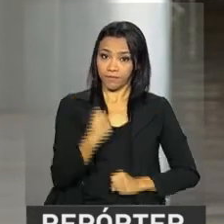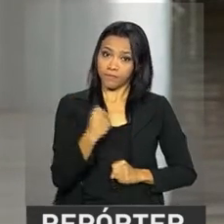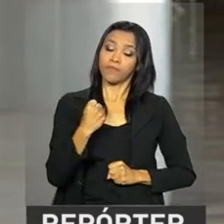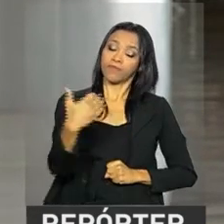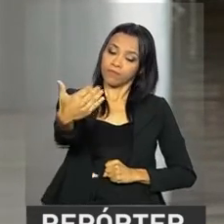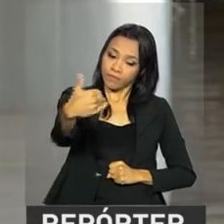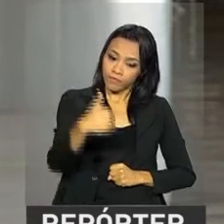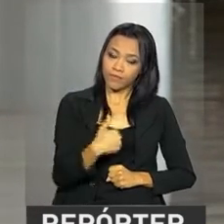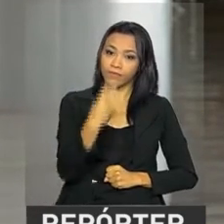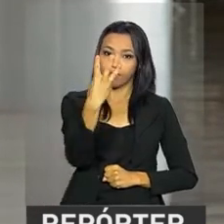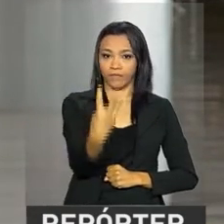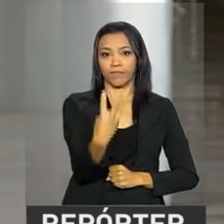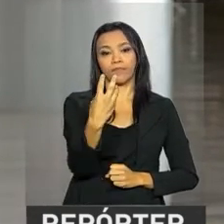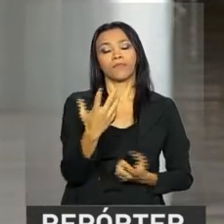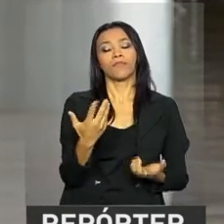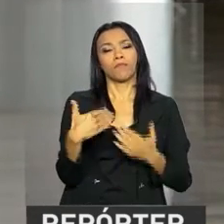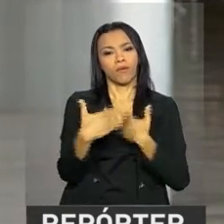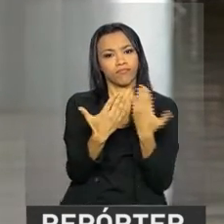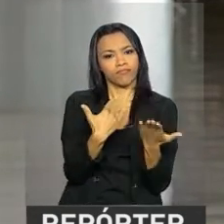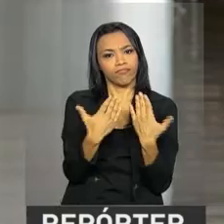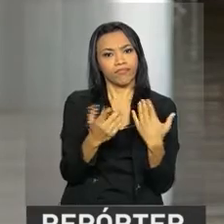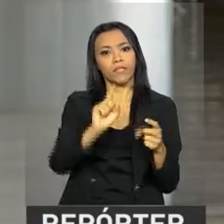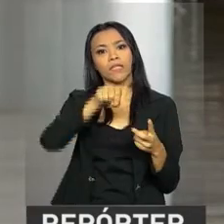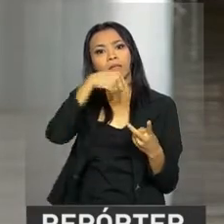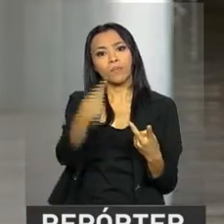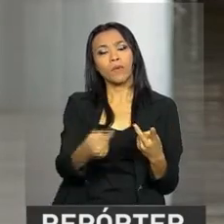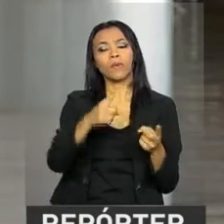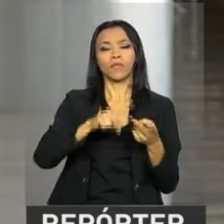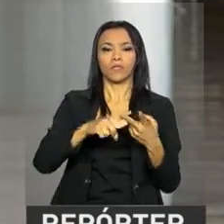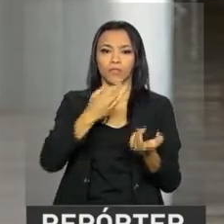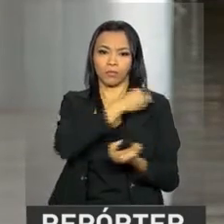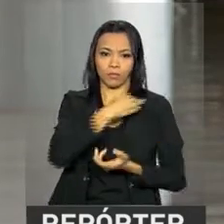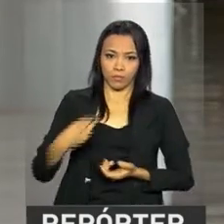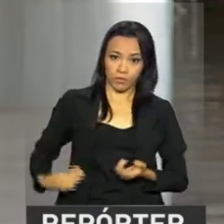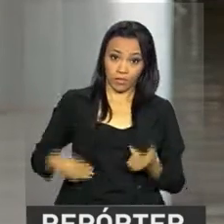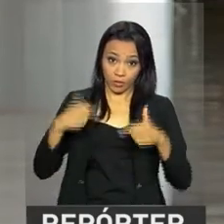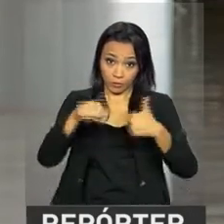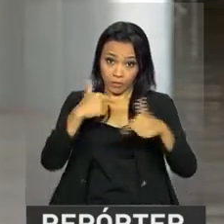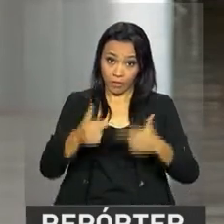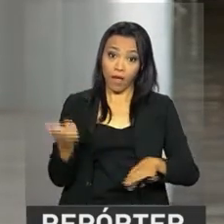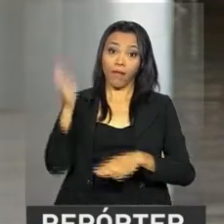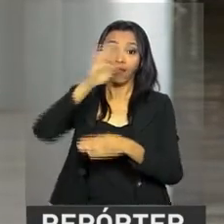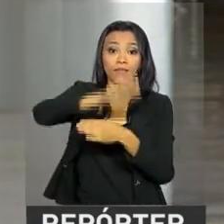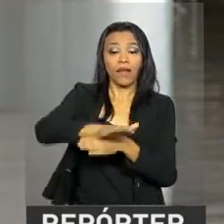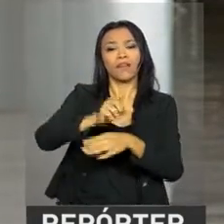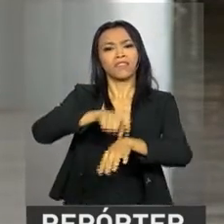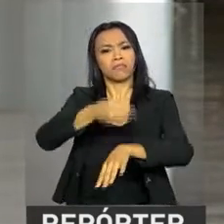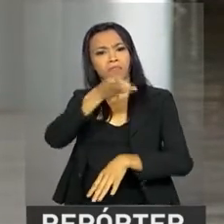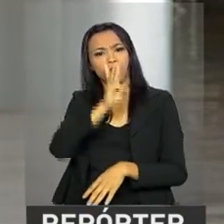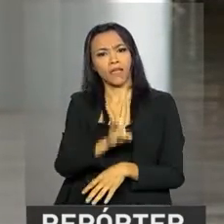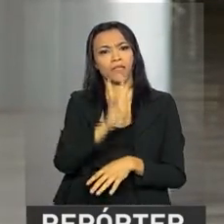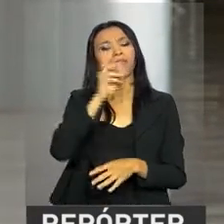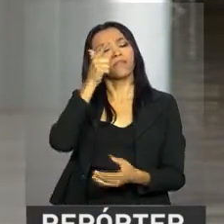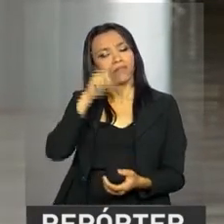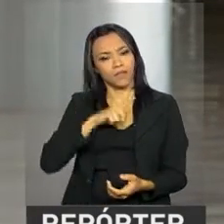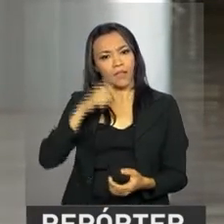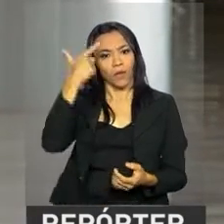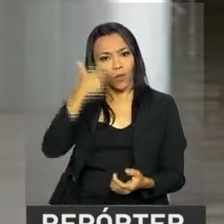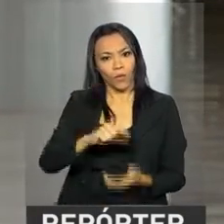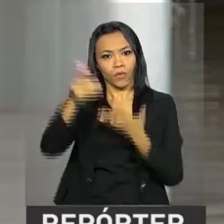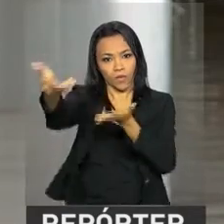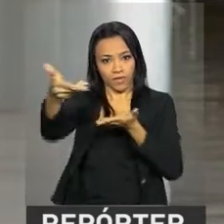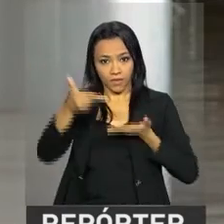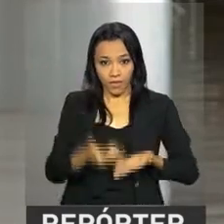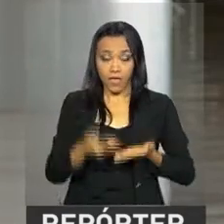manhã já tem uma audiência com o ministro do trabalho ronaldo nogueira na parte da tarde às 13 horas o presidente michel temer recebe o